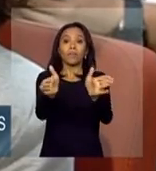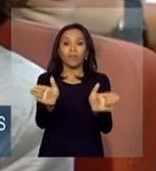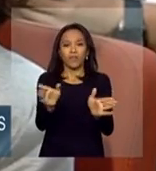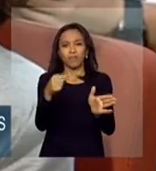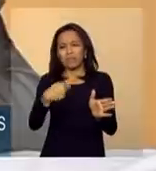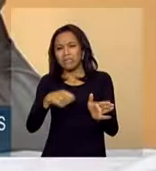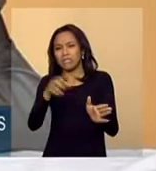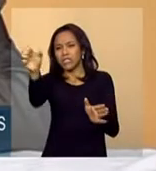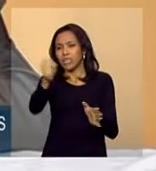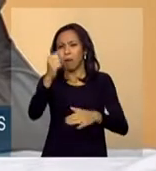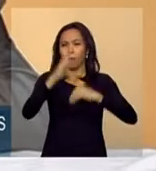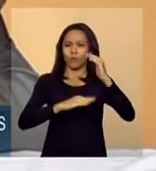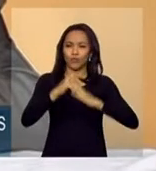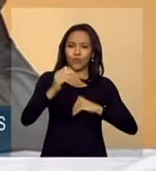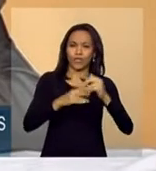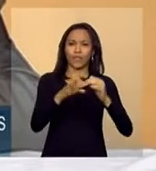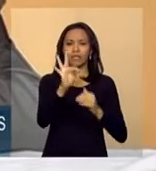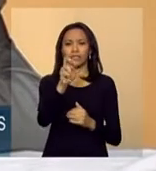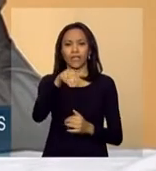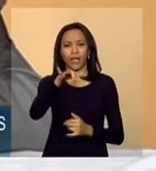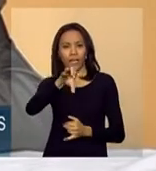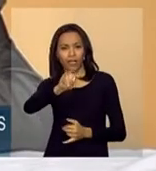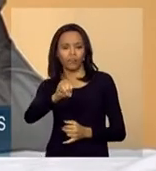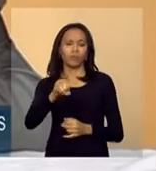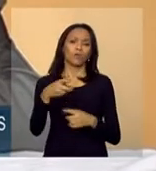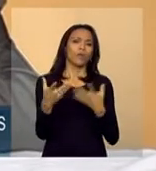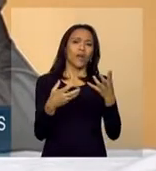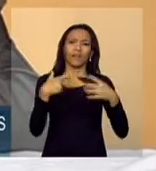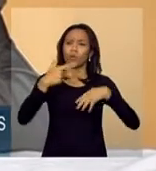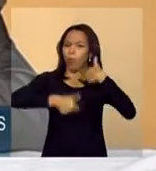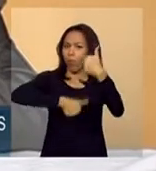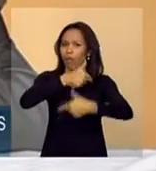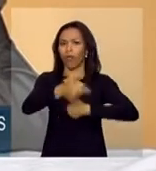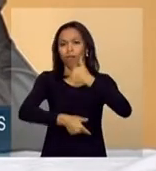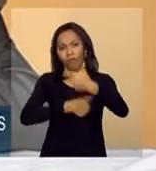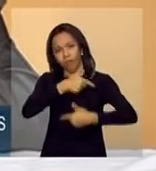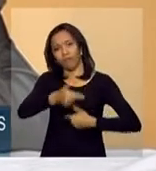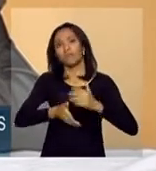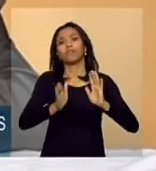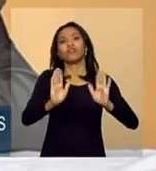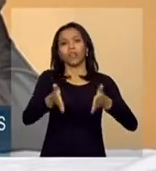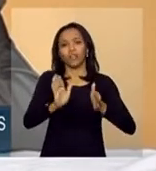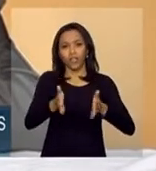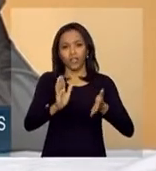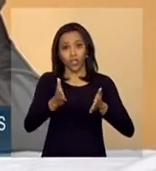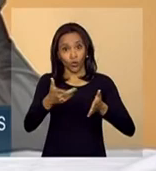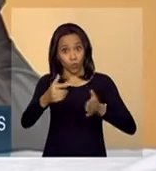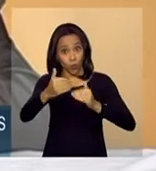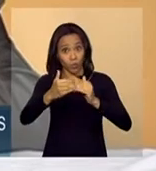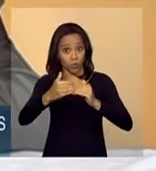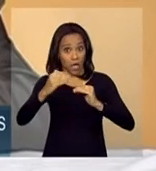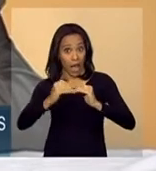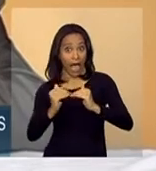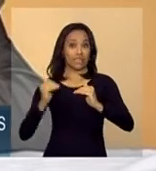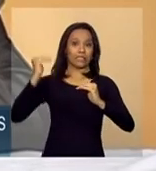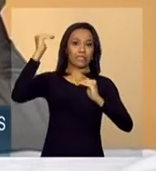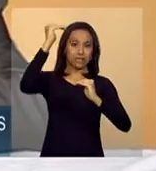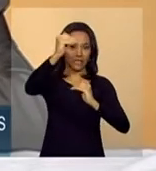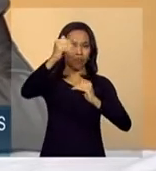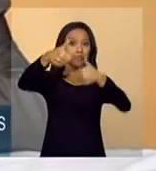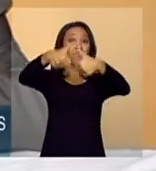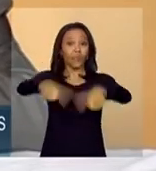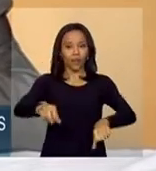deslocar técnico, vai ter que fazer todo um trabalho de implantação. Então, nós já estamos colocando uma capacidade muito superior que fica como um